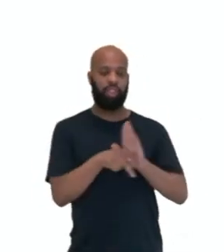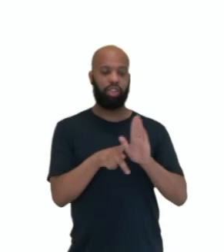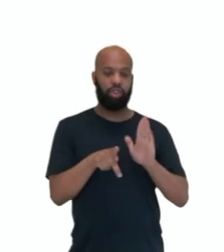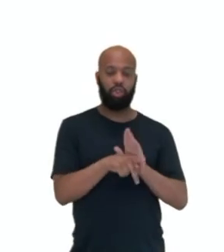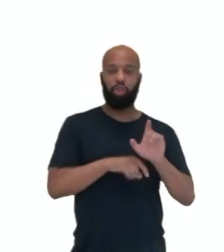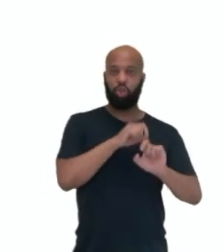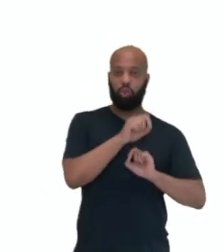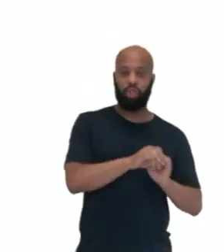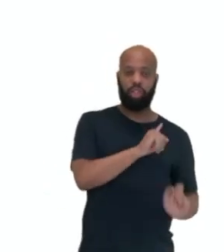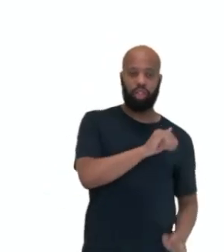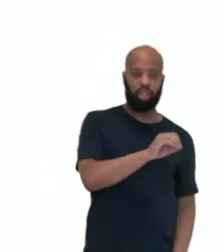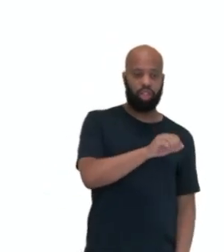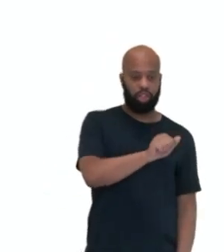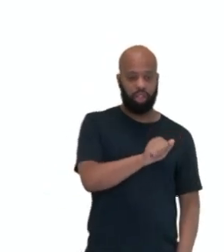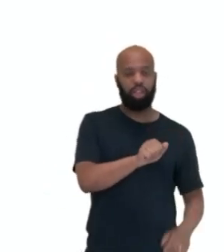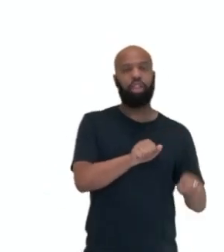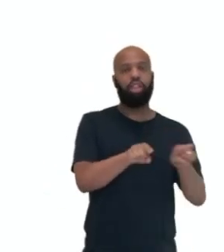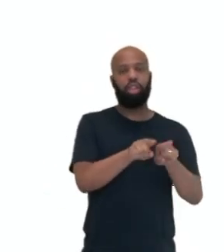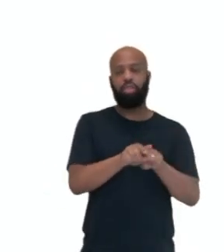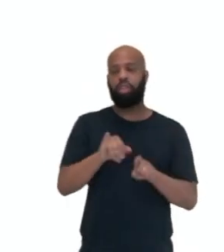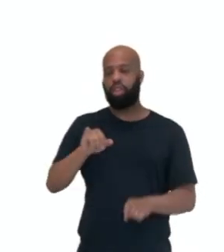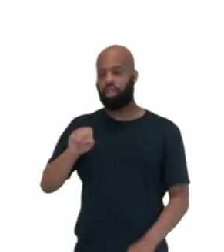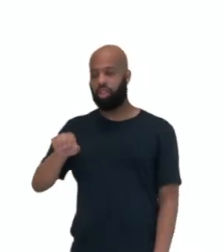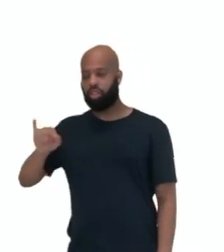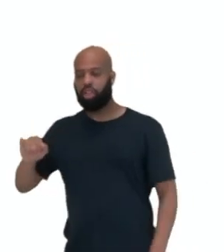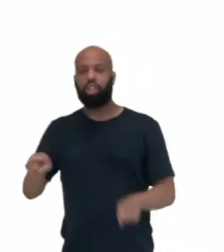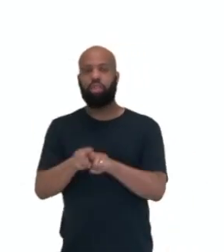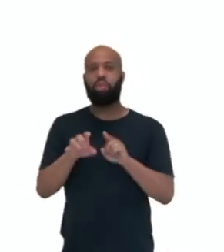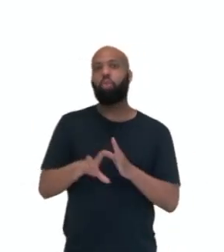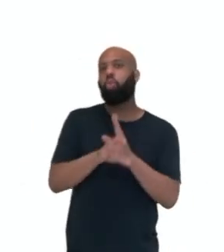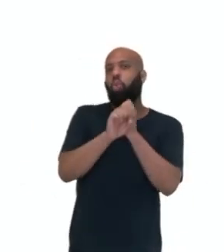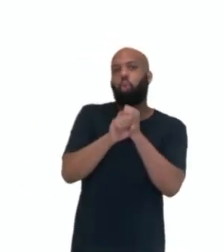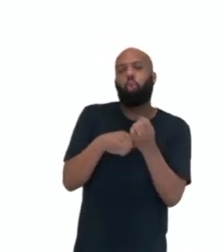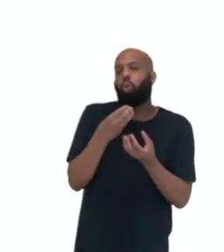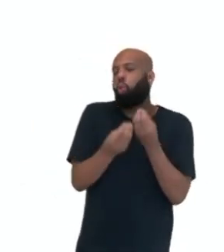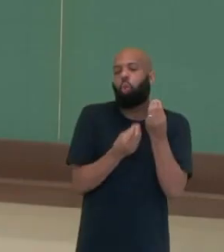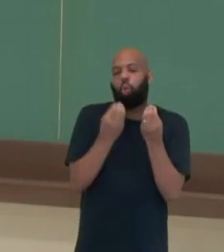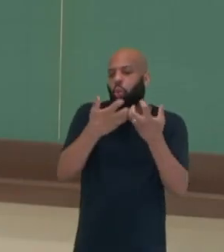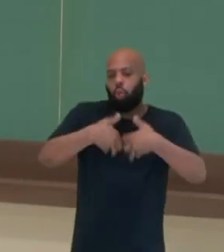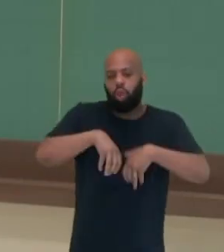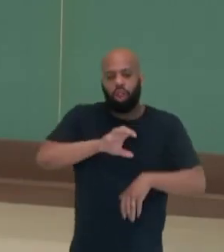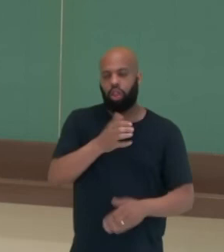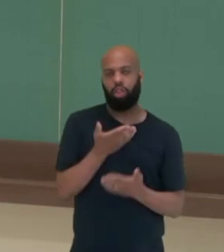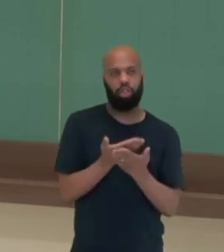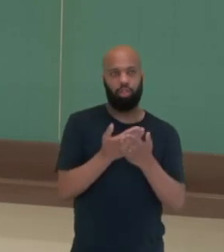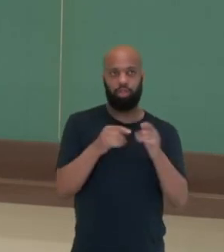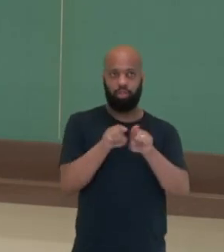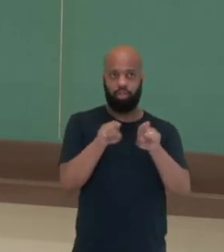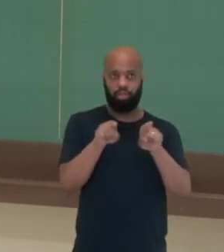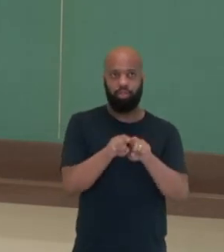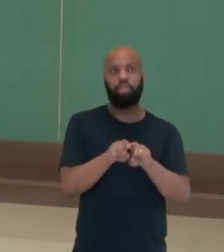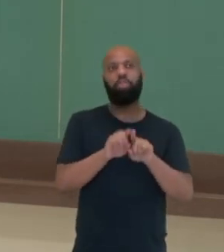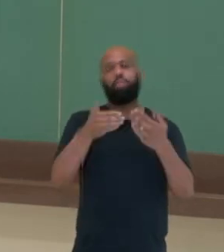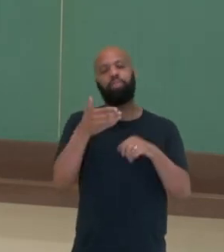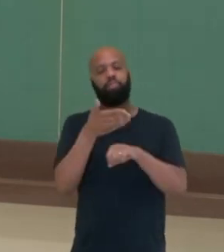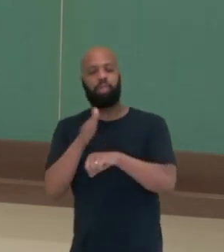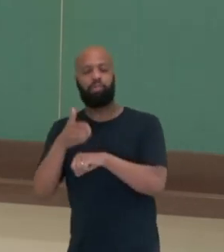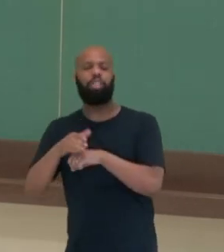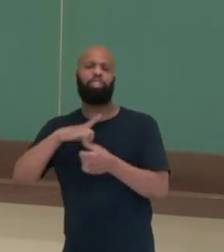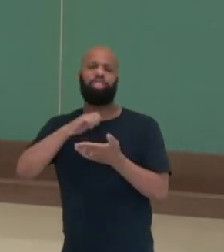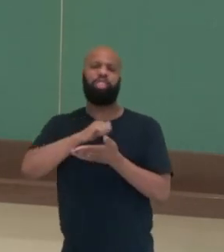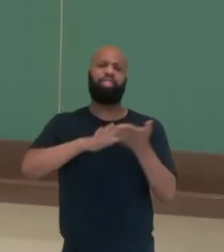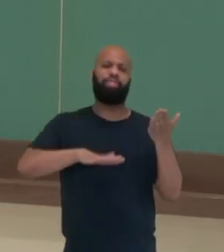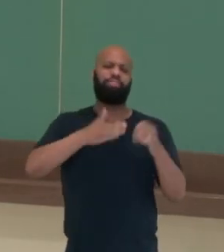e racêmicos. Compreendemos o cálculo do número de isômeros ativos e inativos e, claro, praticamos